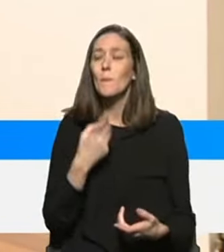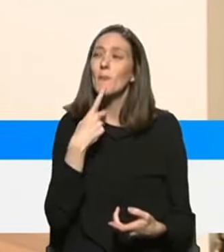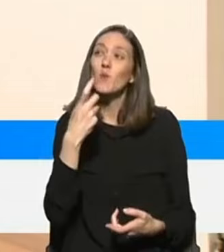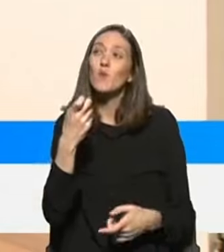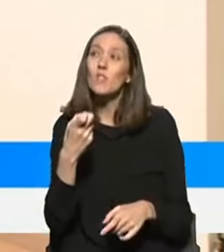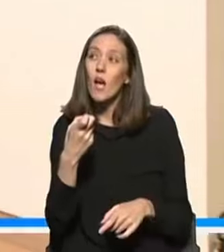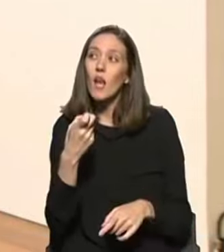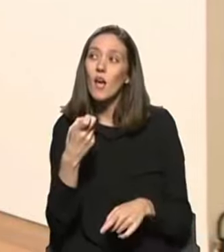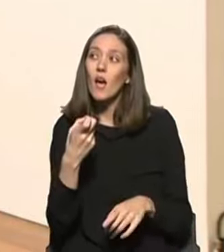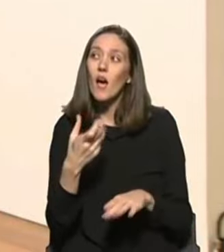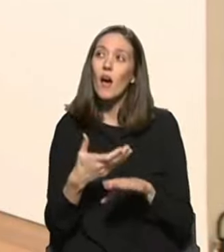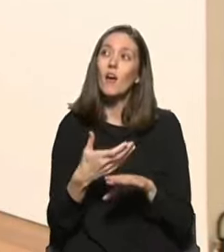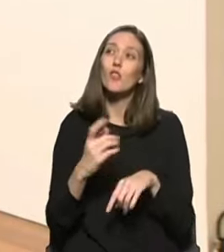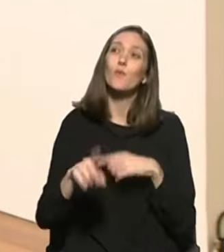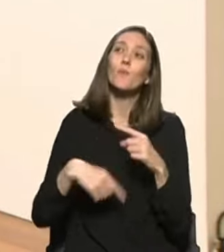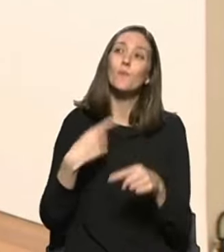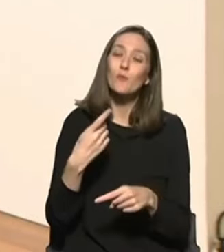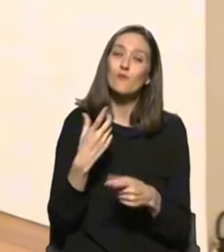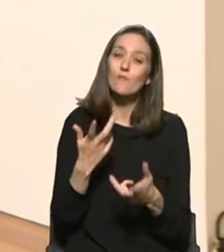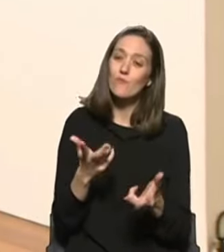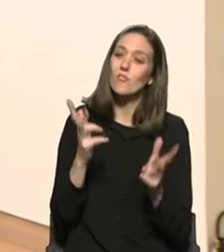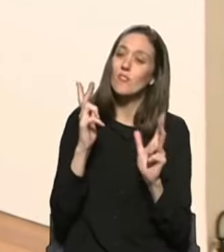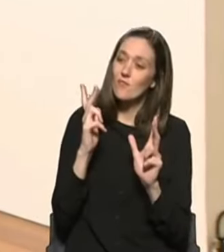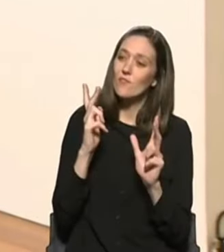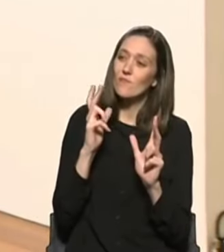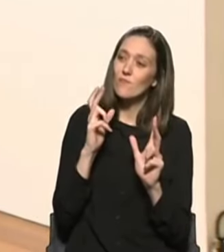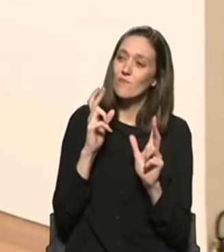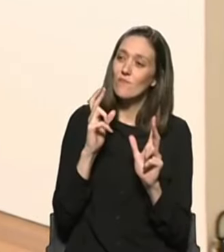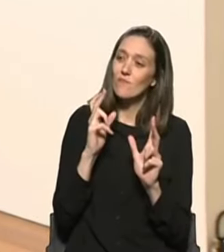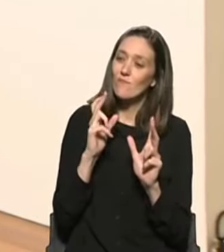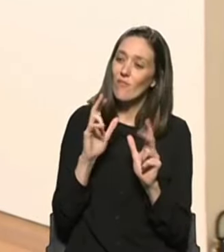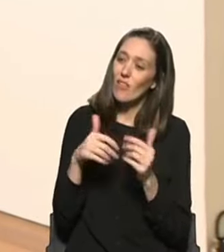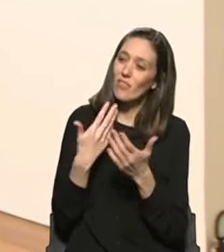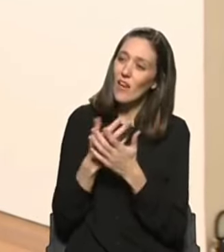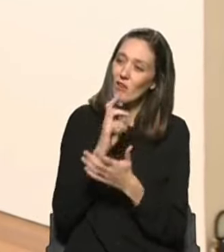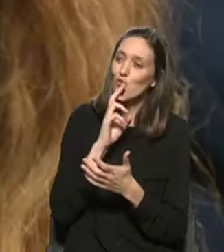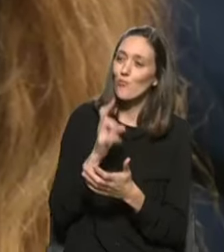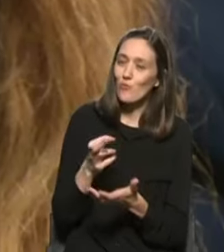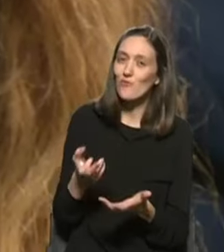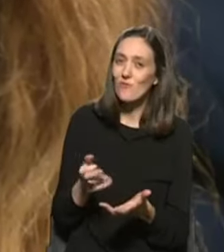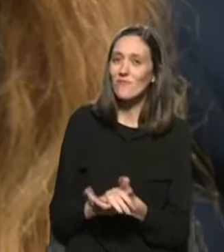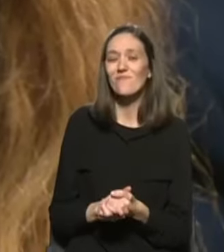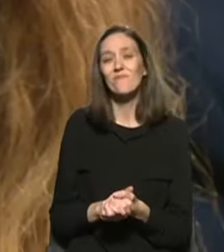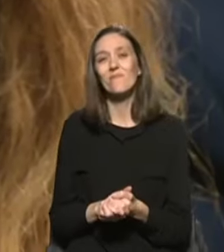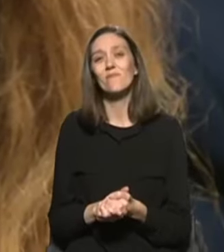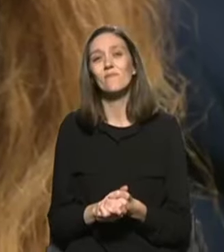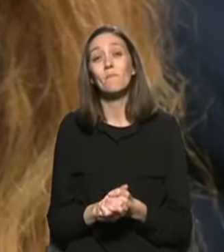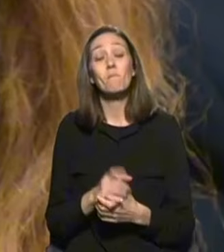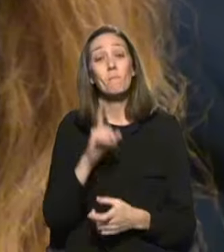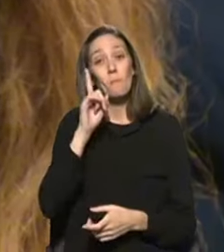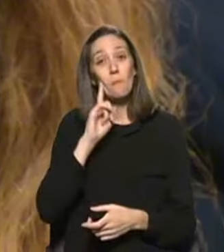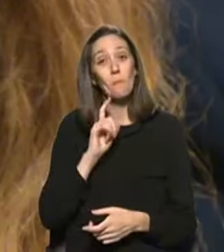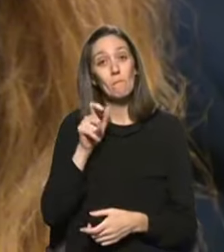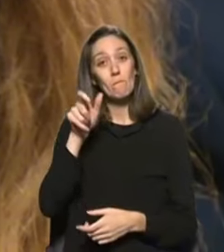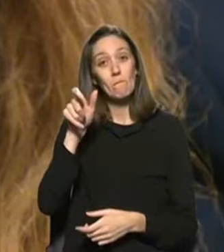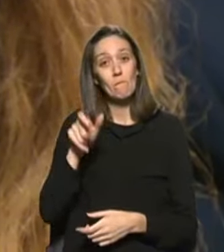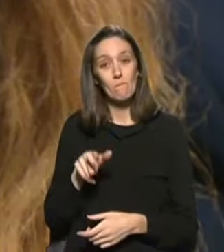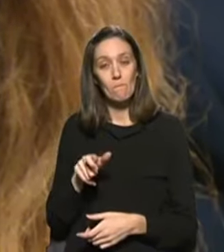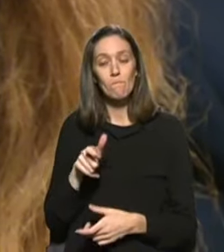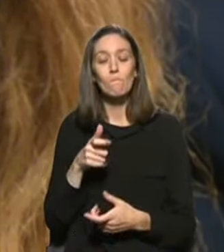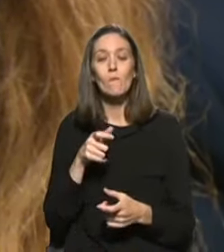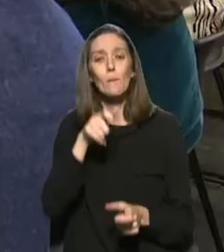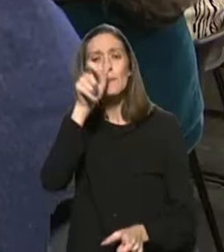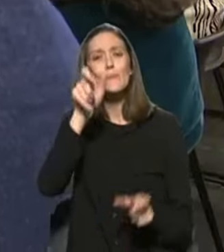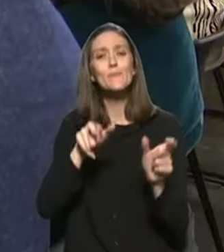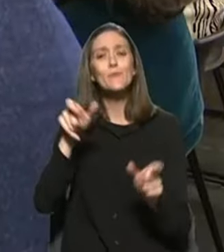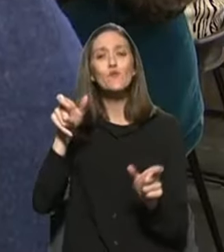estar dispostos depois para poder ativamente dar sentido à resposta que encontrarmos. A autora, que vai repescar personagens